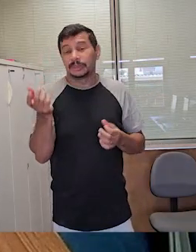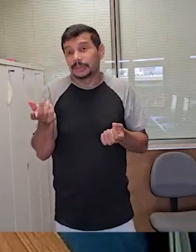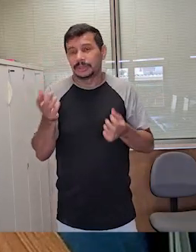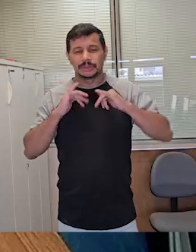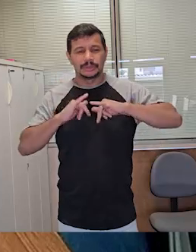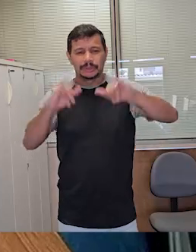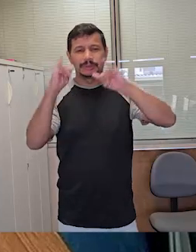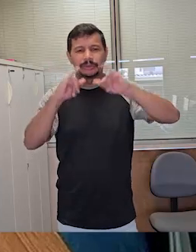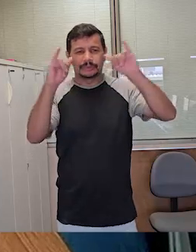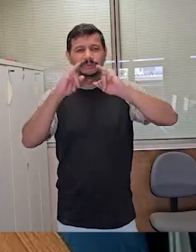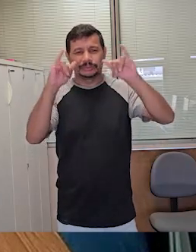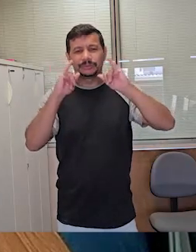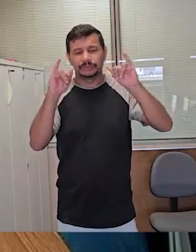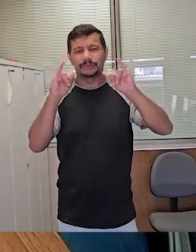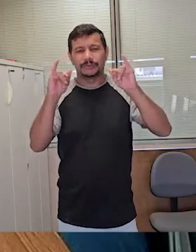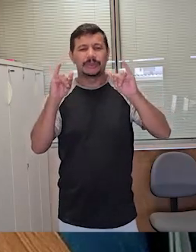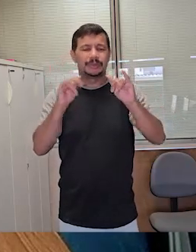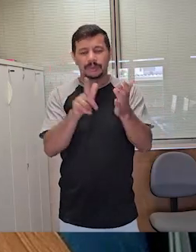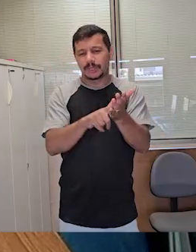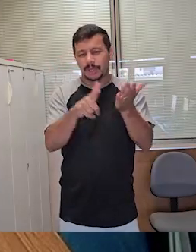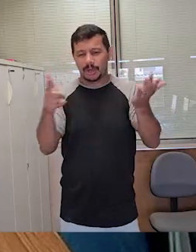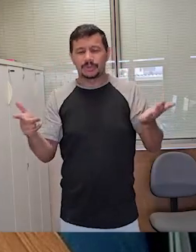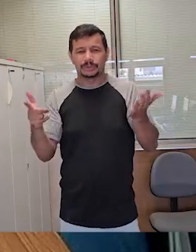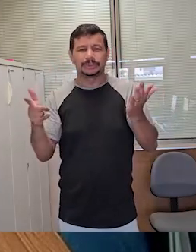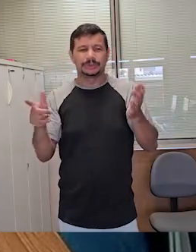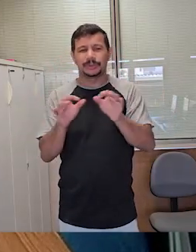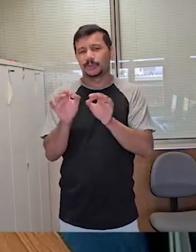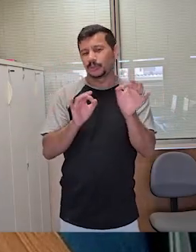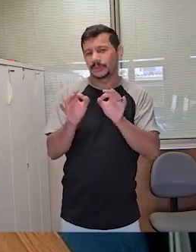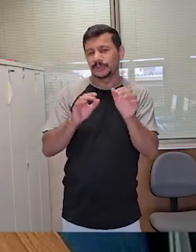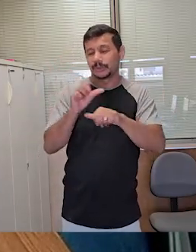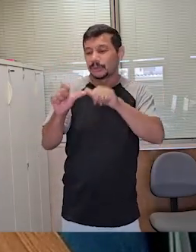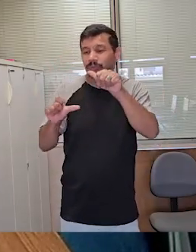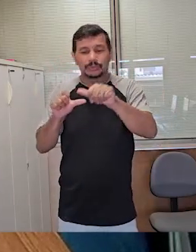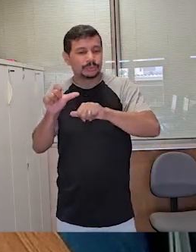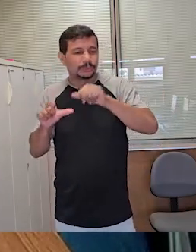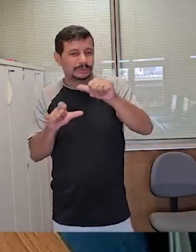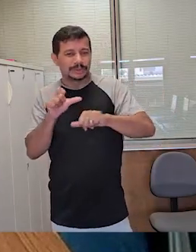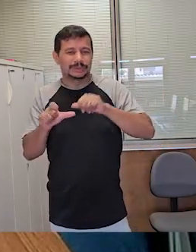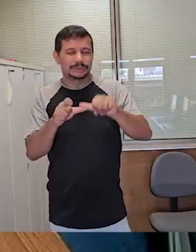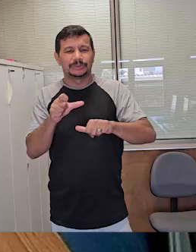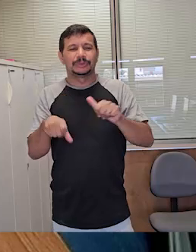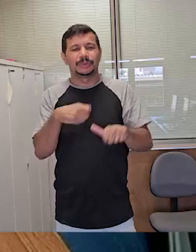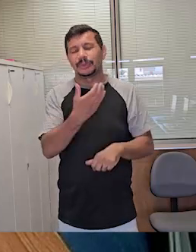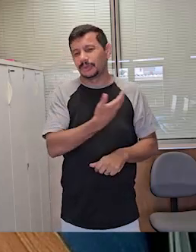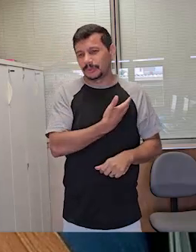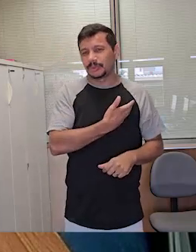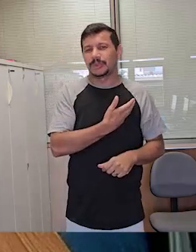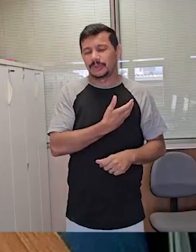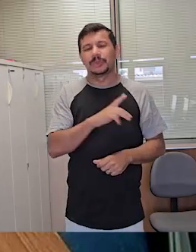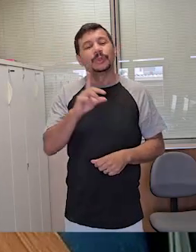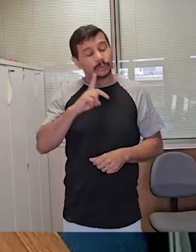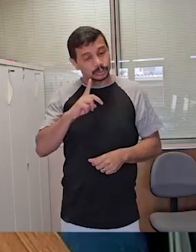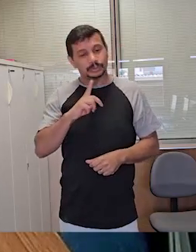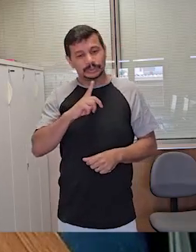deu publicidade nisso e aí a sentença foi reformulada e o companheiro acabou